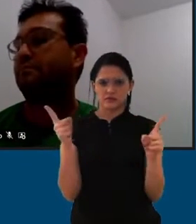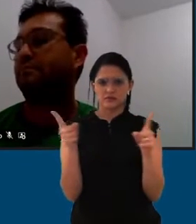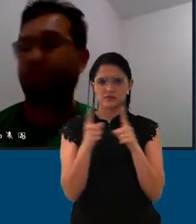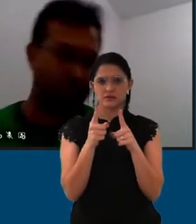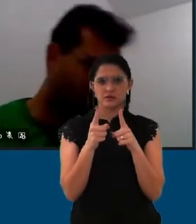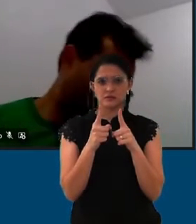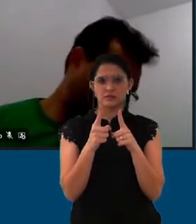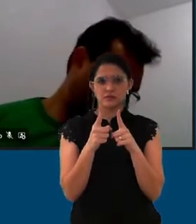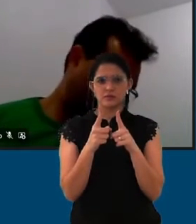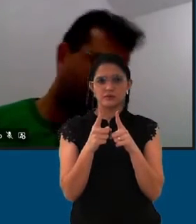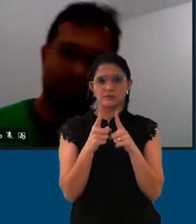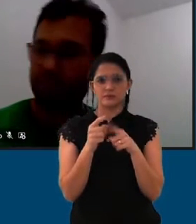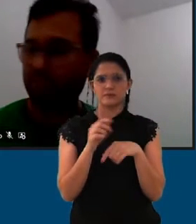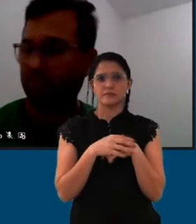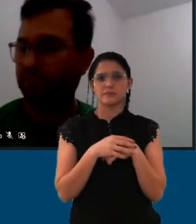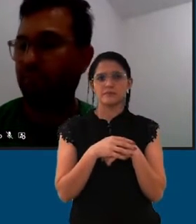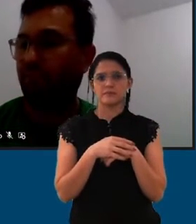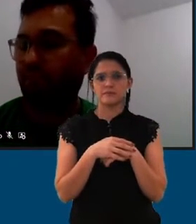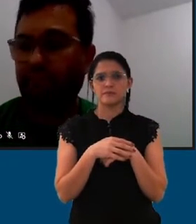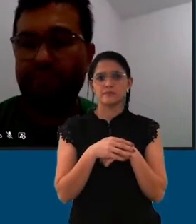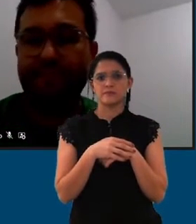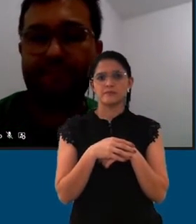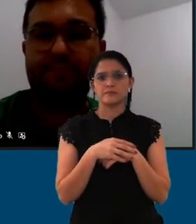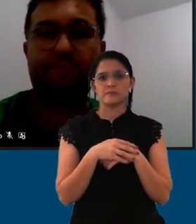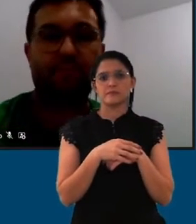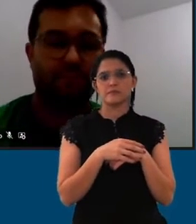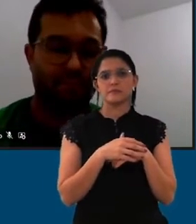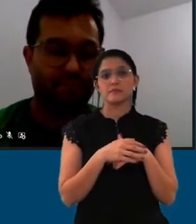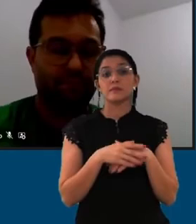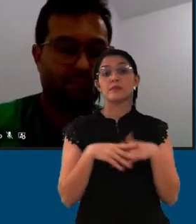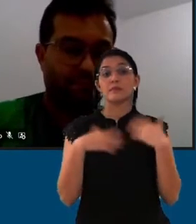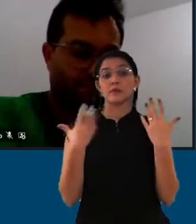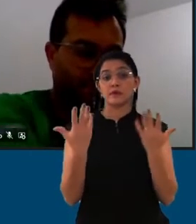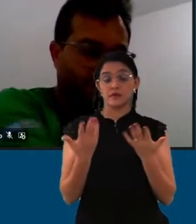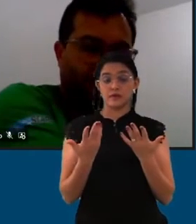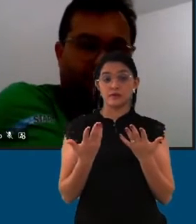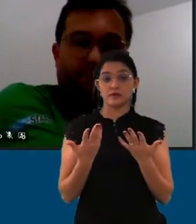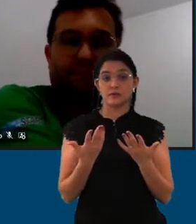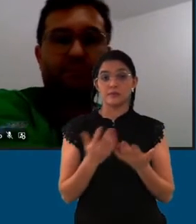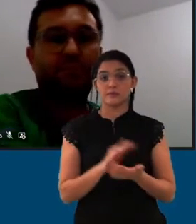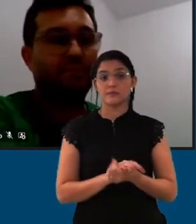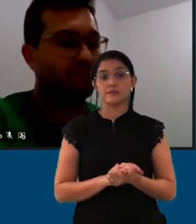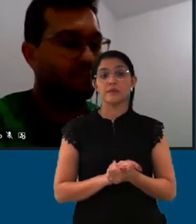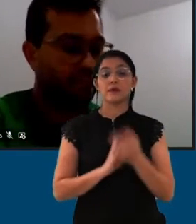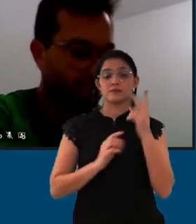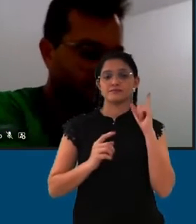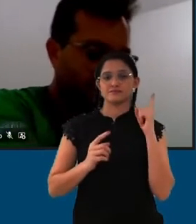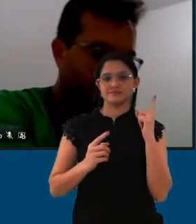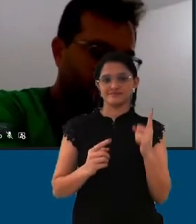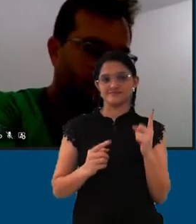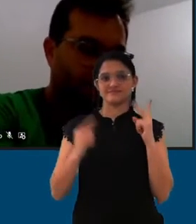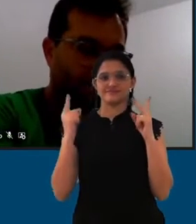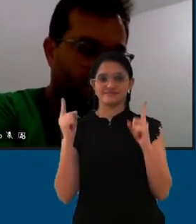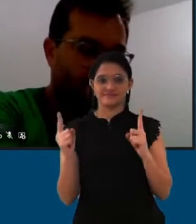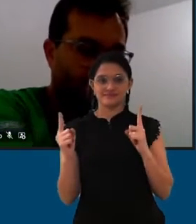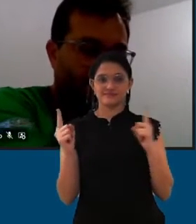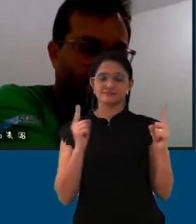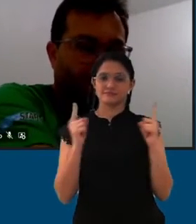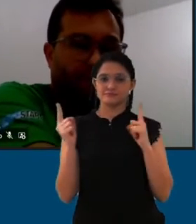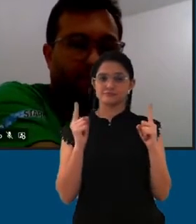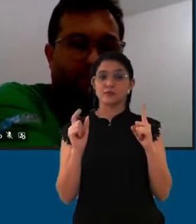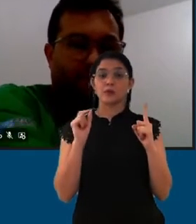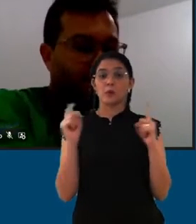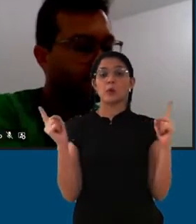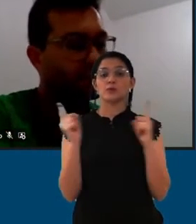sim. Uhum. Podemos começar. Então, as partes estipularam